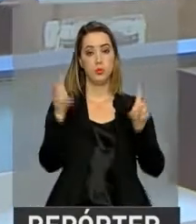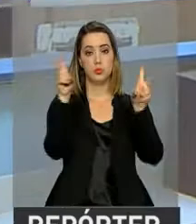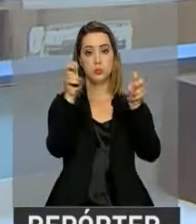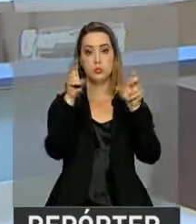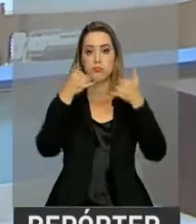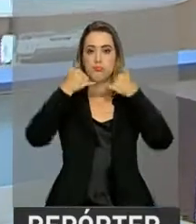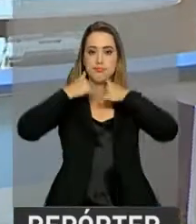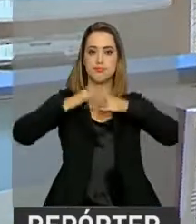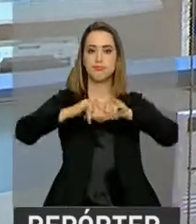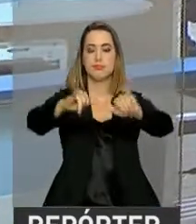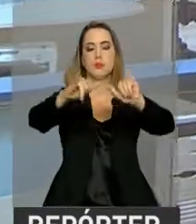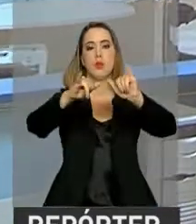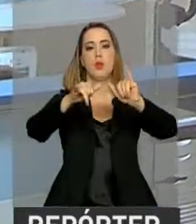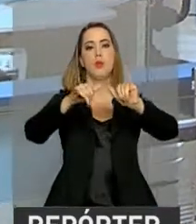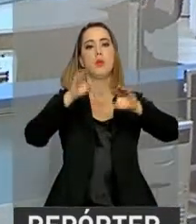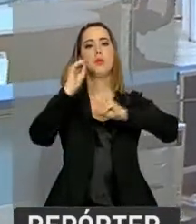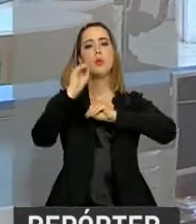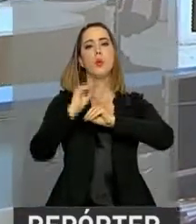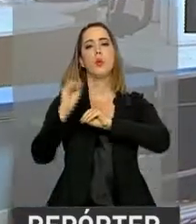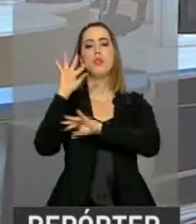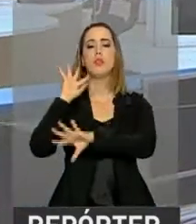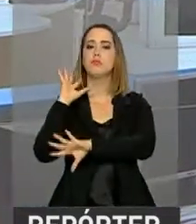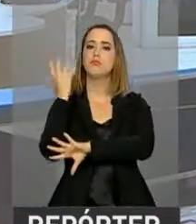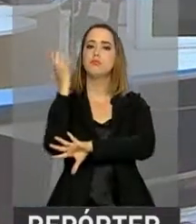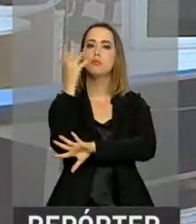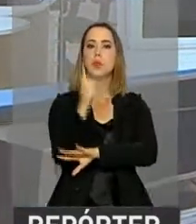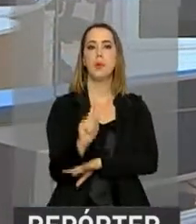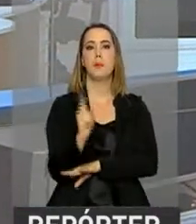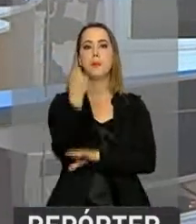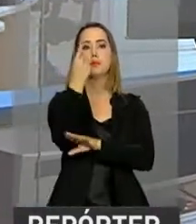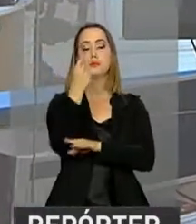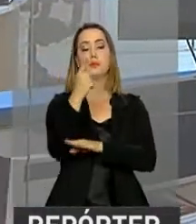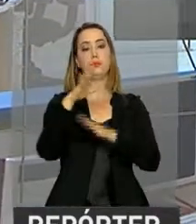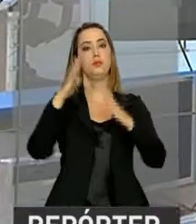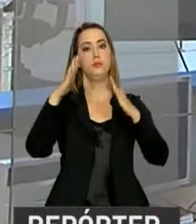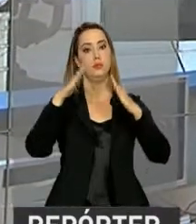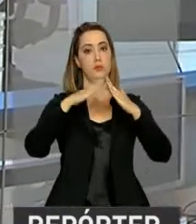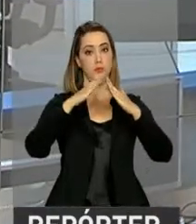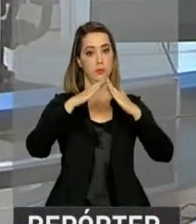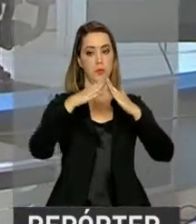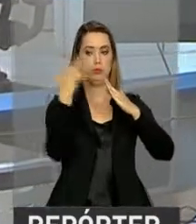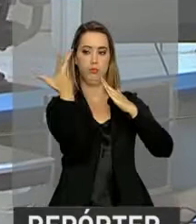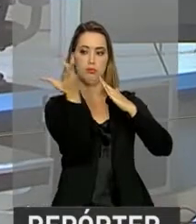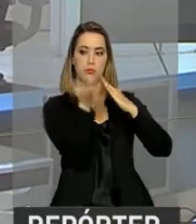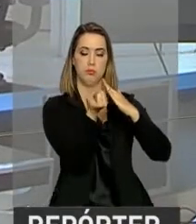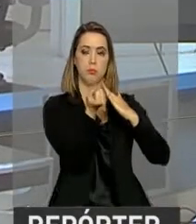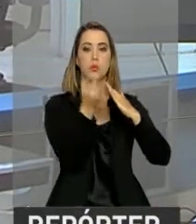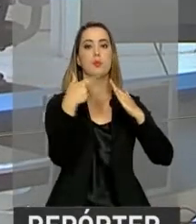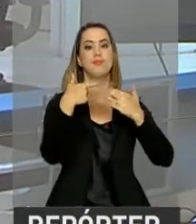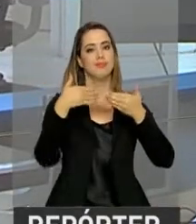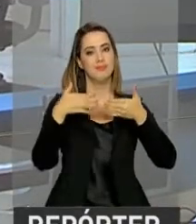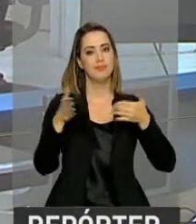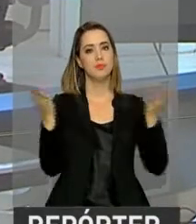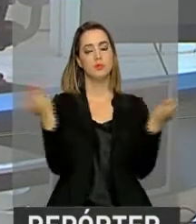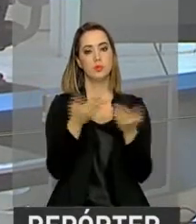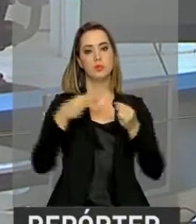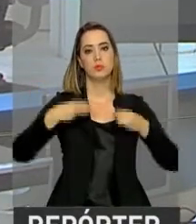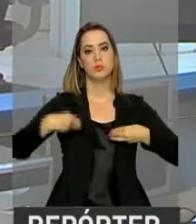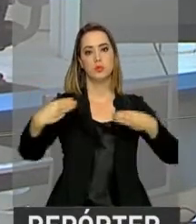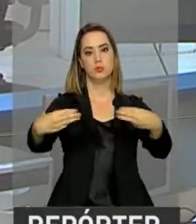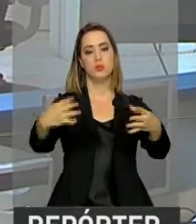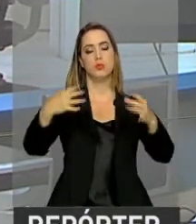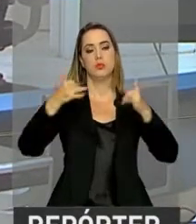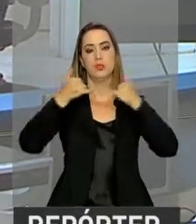eficiência energética para a preservação do meio ambiente. A primeira usina solar em prédios do governo federal foi inaugurada no Ministério de Minas